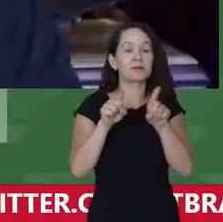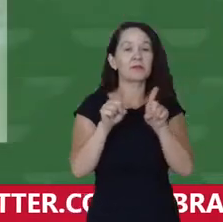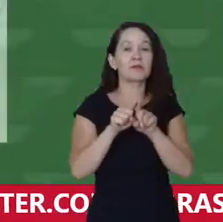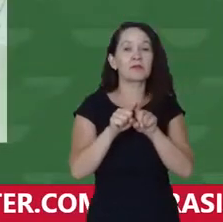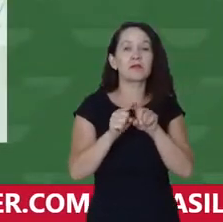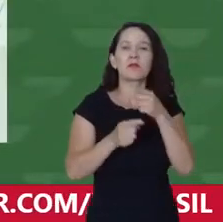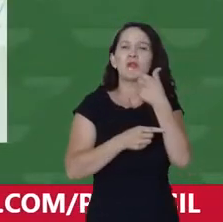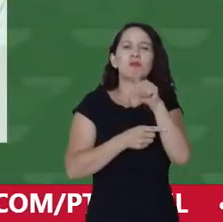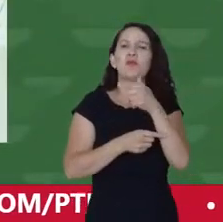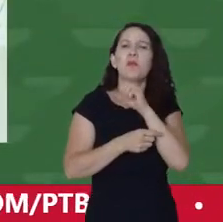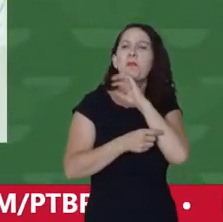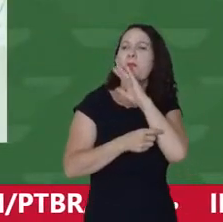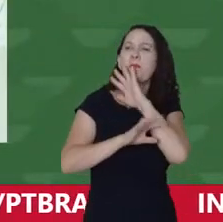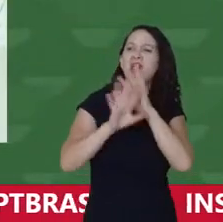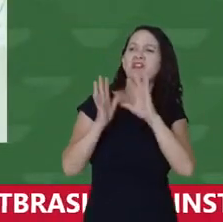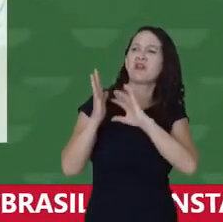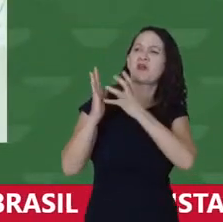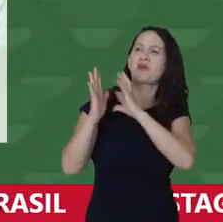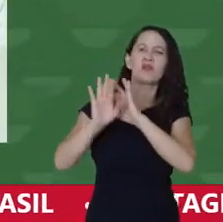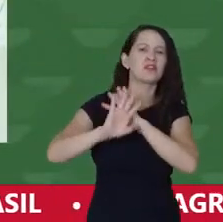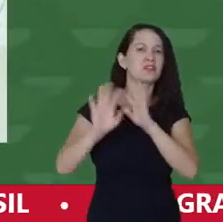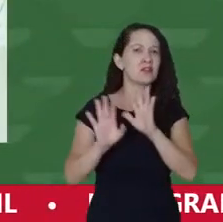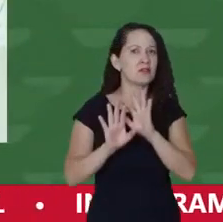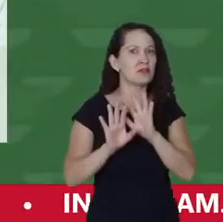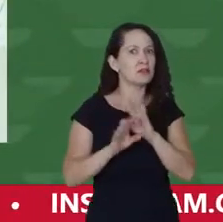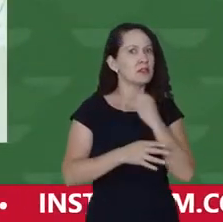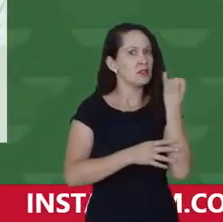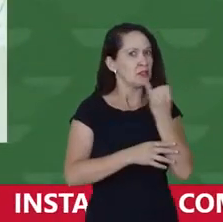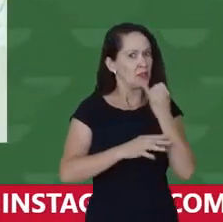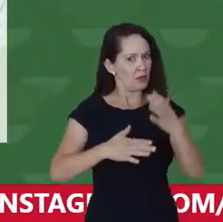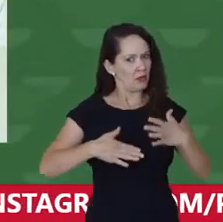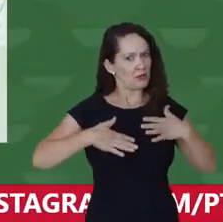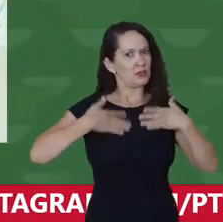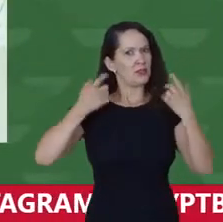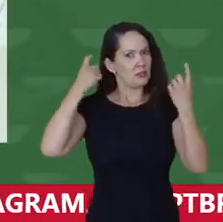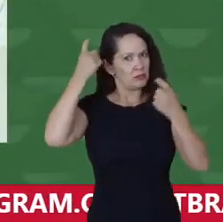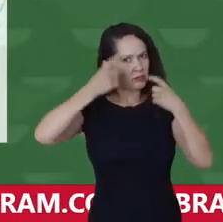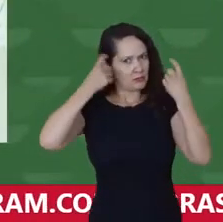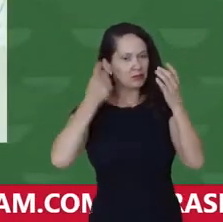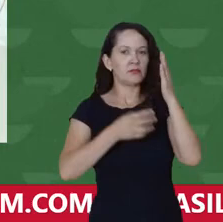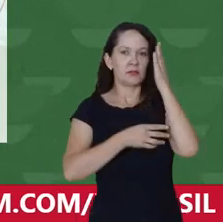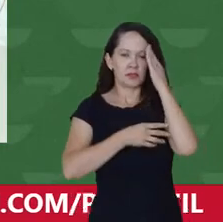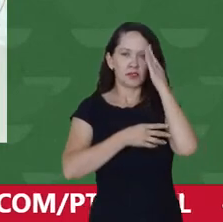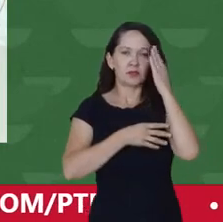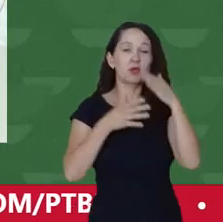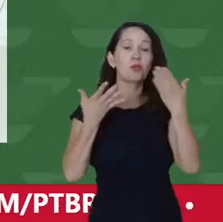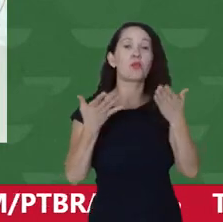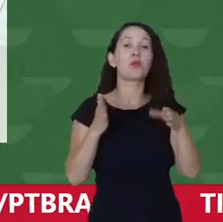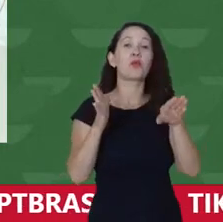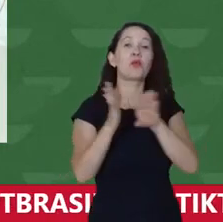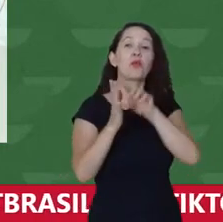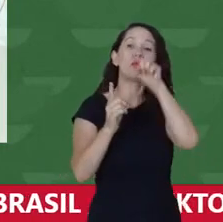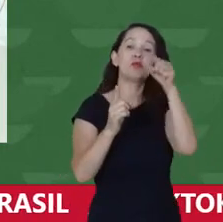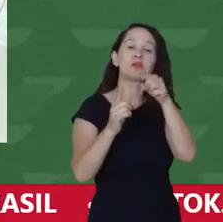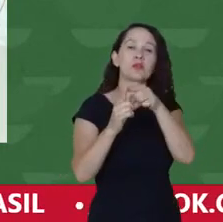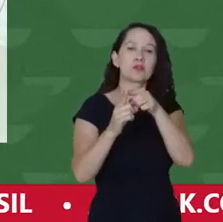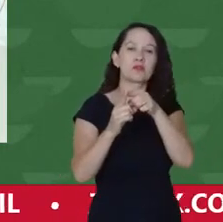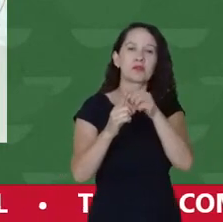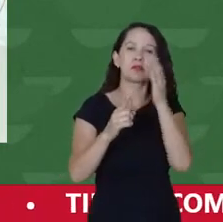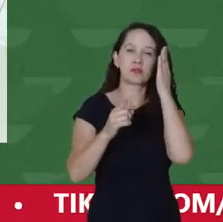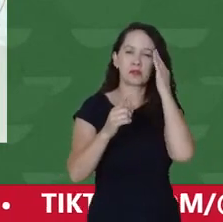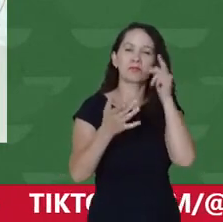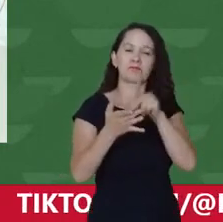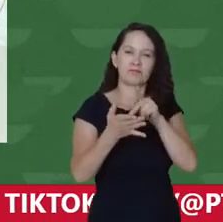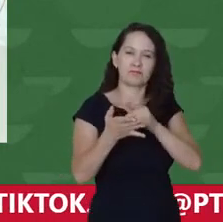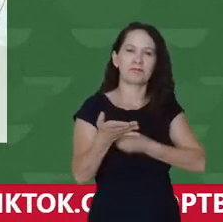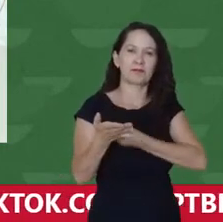não necessidade de concurso público é uma coisa assustadora. Nós sabemos aonde vai parar isso, nós sabemos o que é a